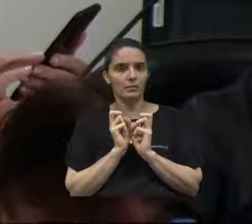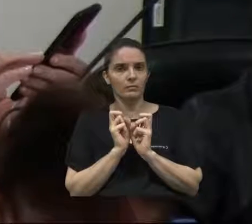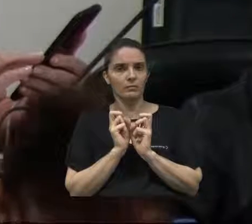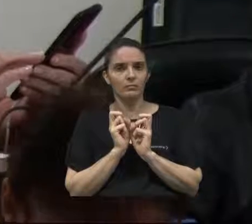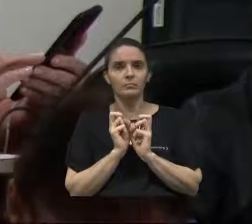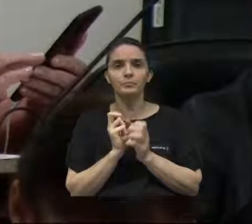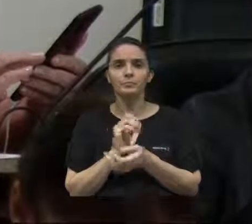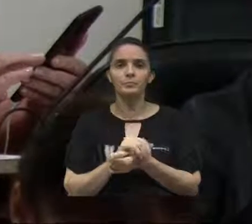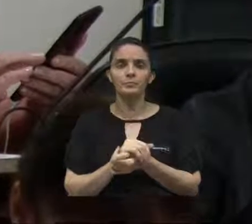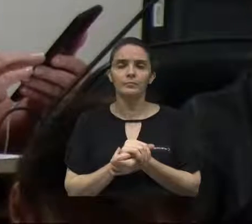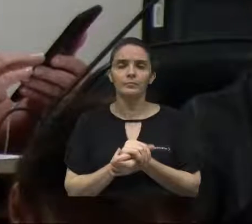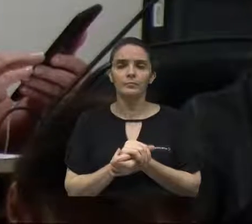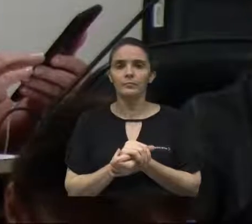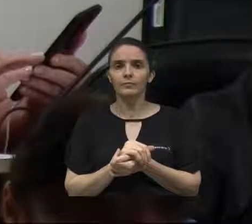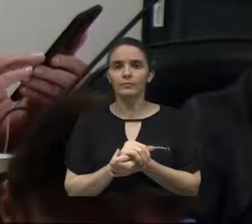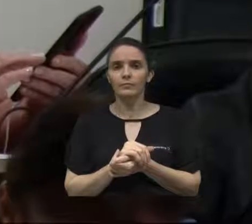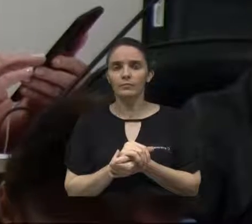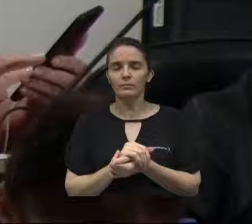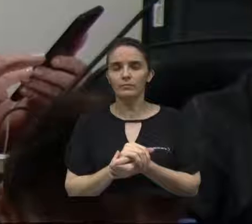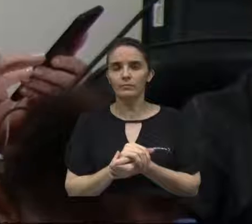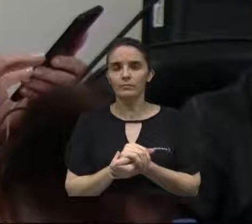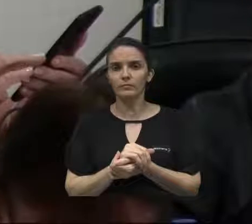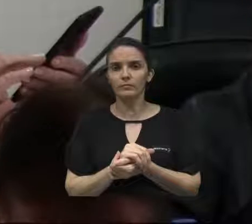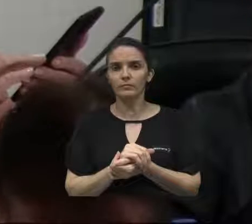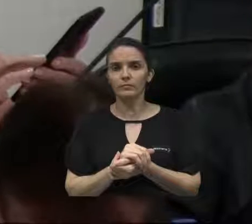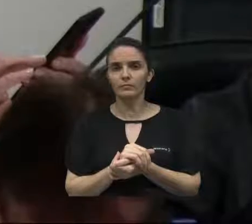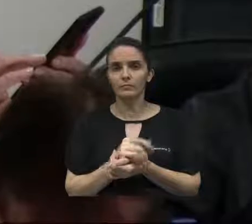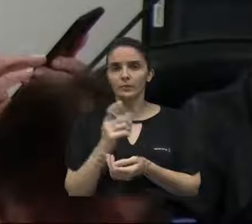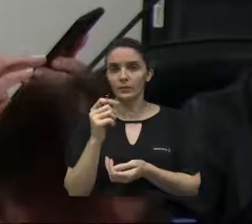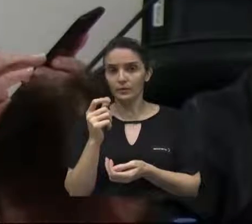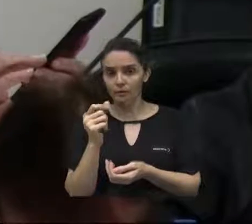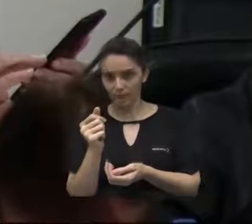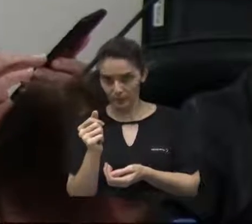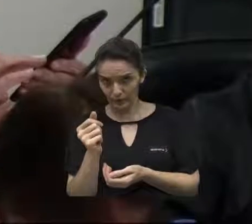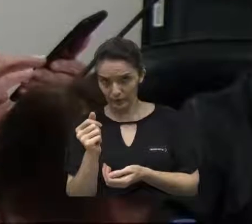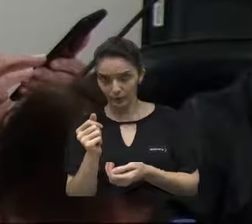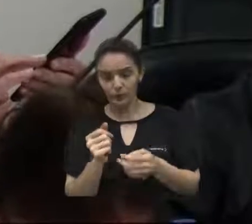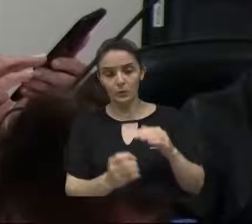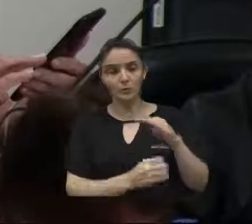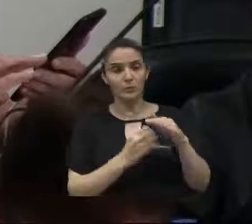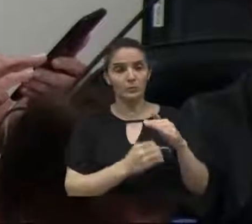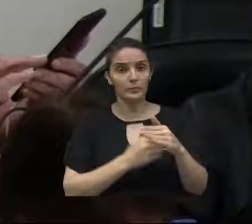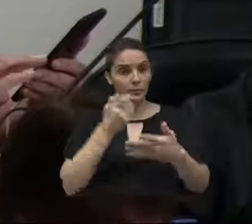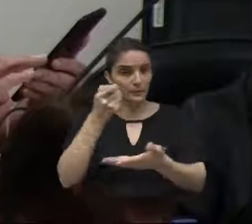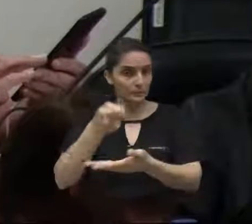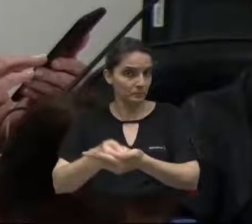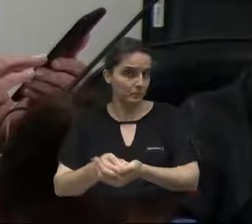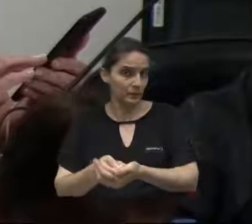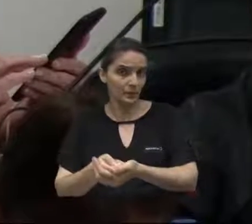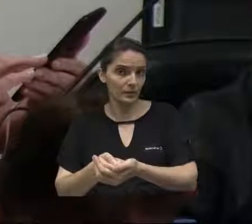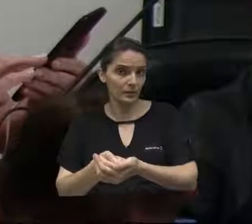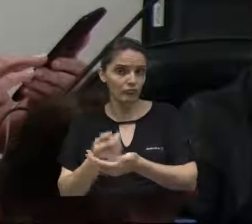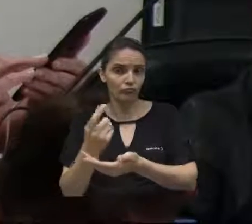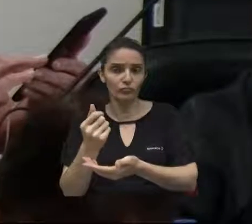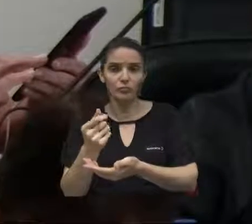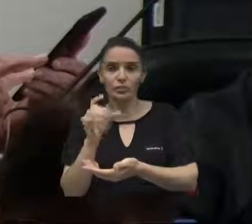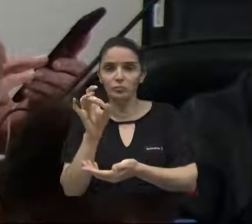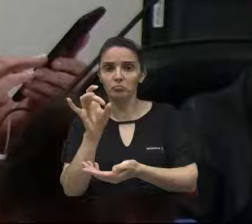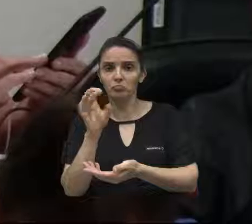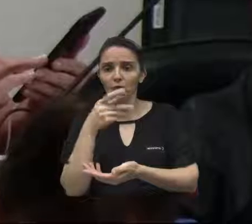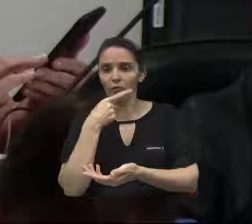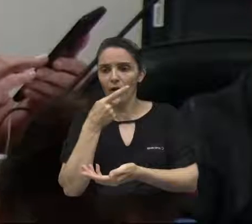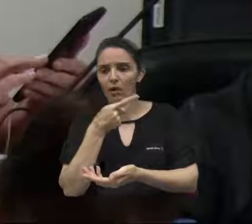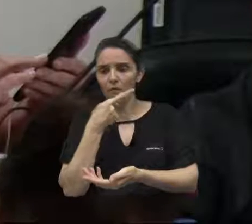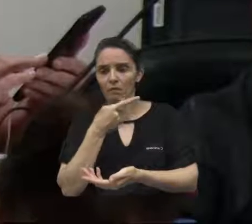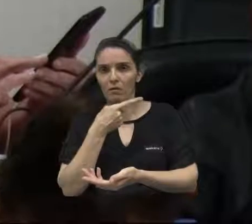verbas que são contrapartida de empreendimentos têm sido de boca.